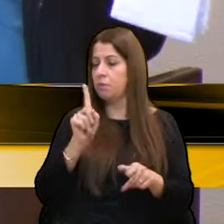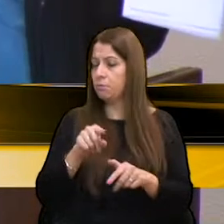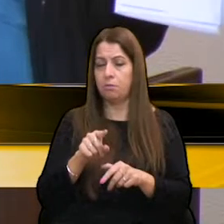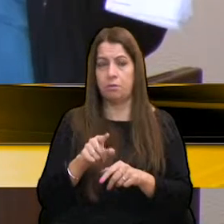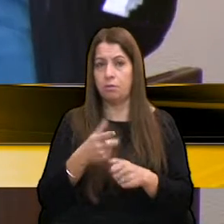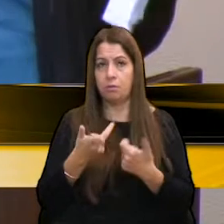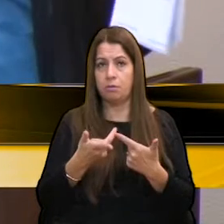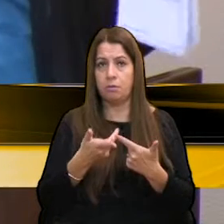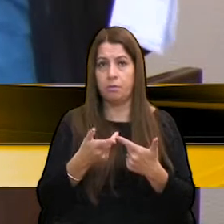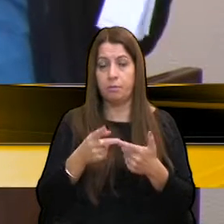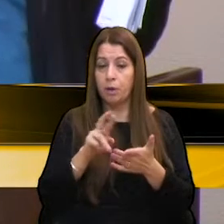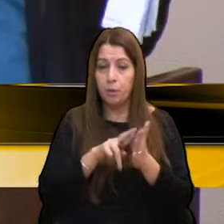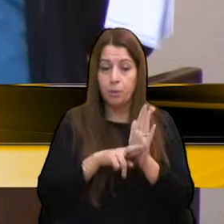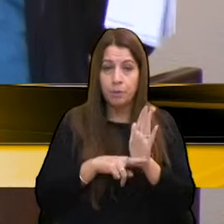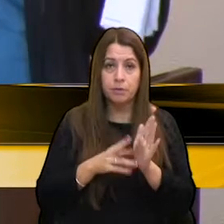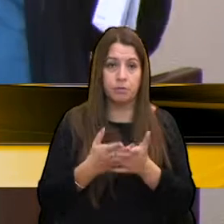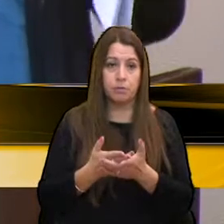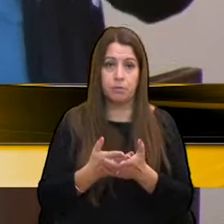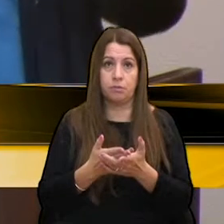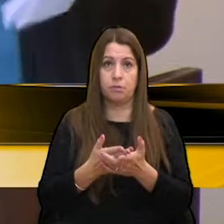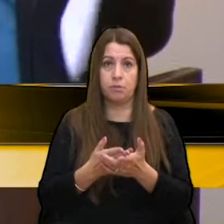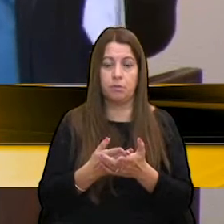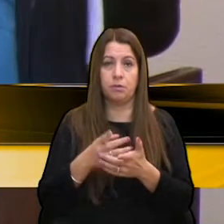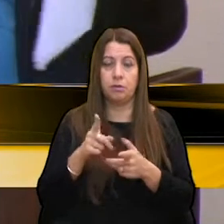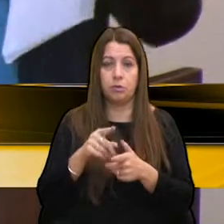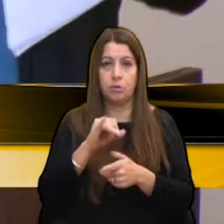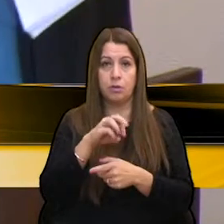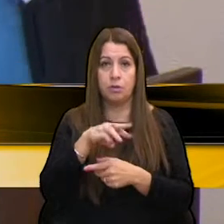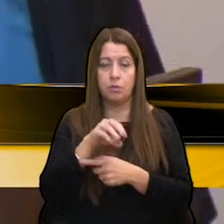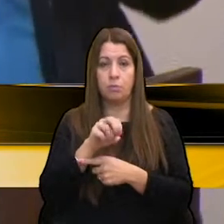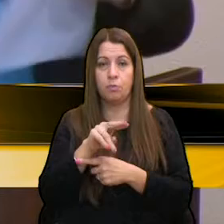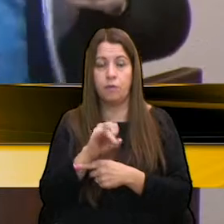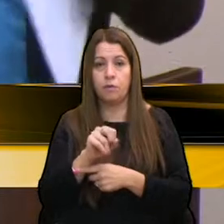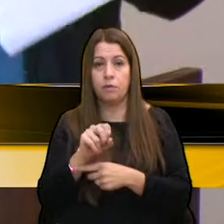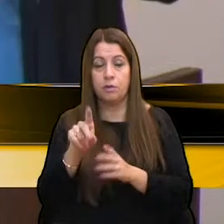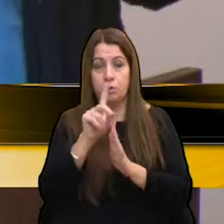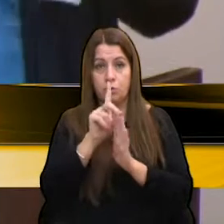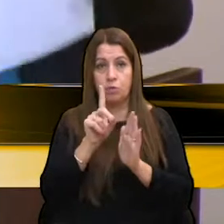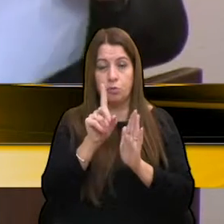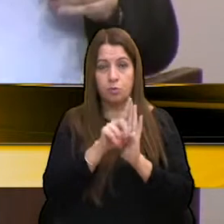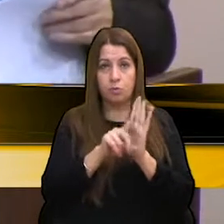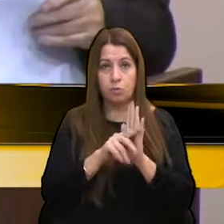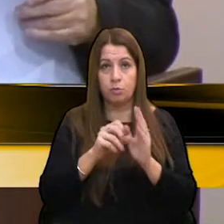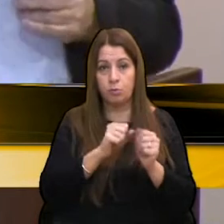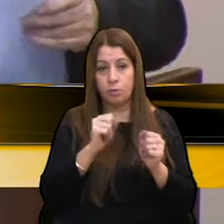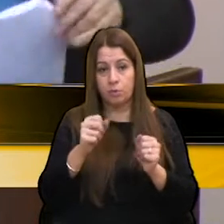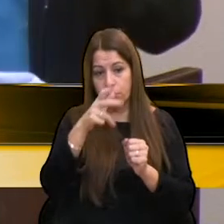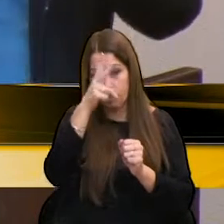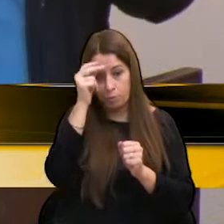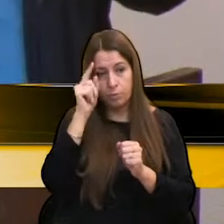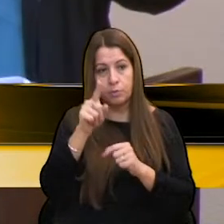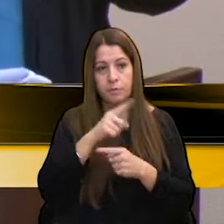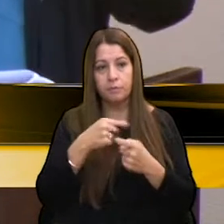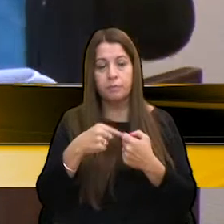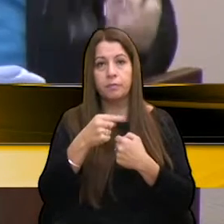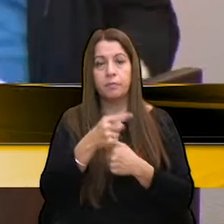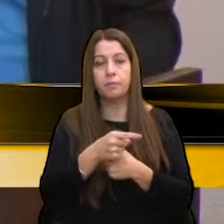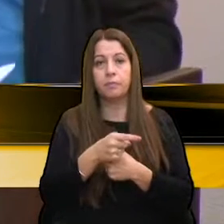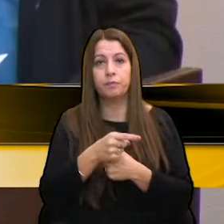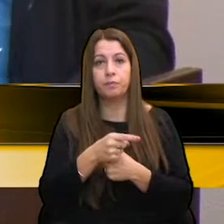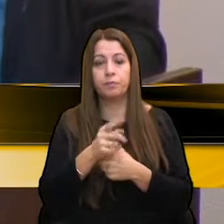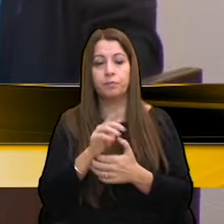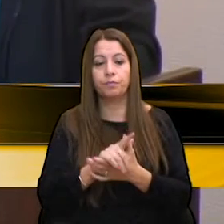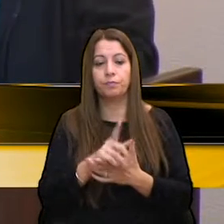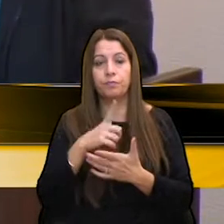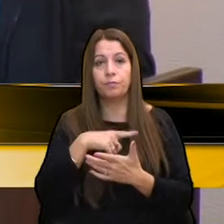dá margem para regulamentação. Os imóveis de propriedade do Poder Público Municipal, do Executivo, do